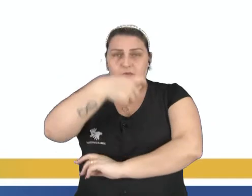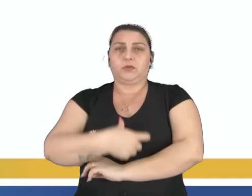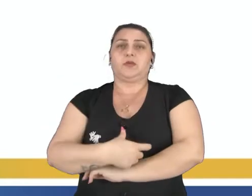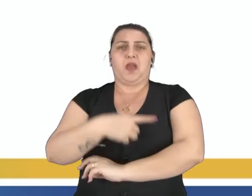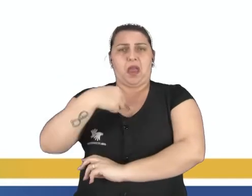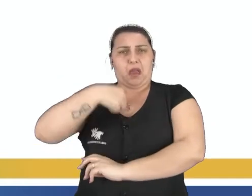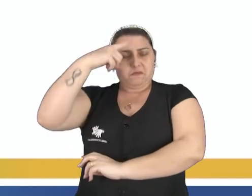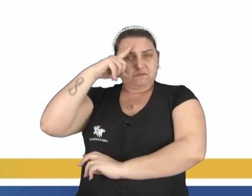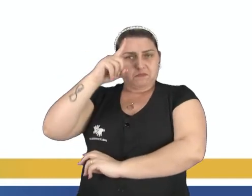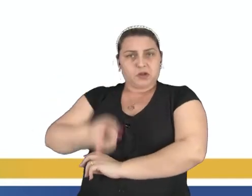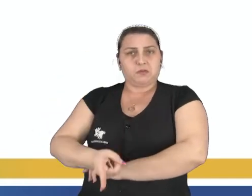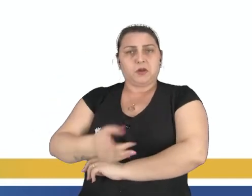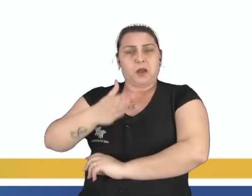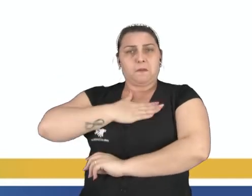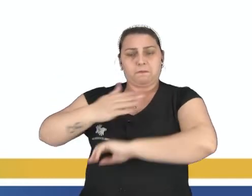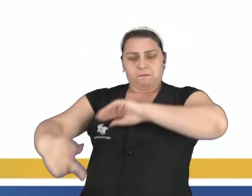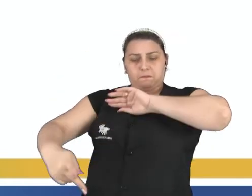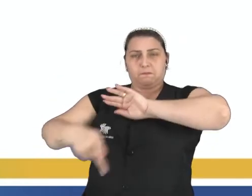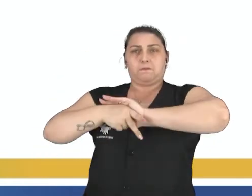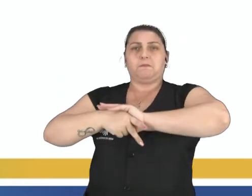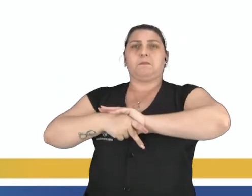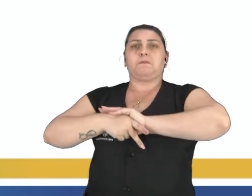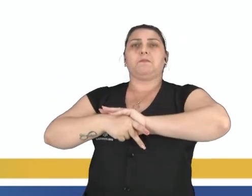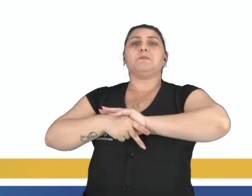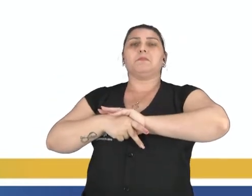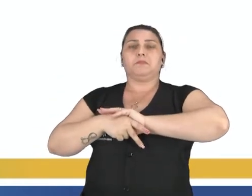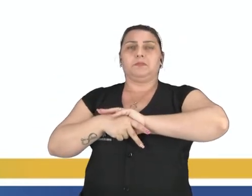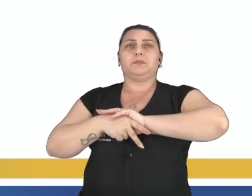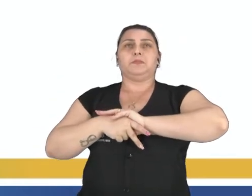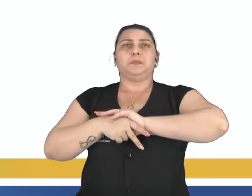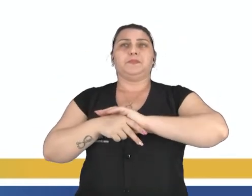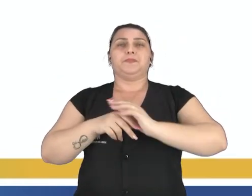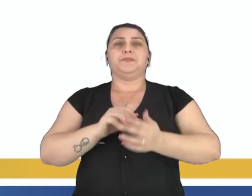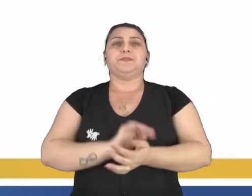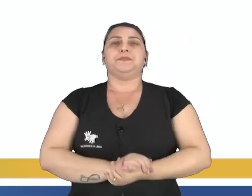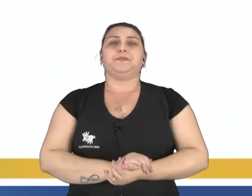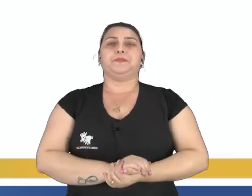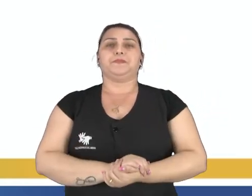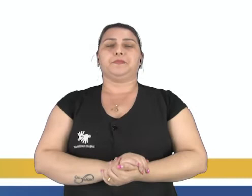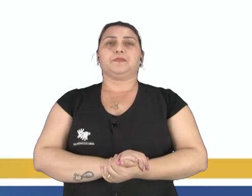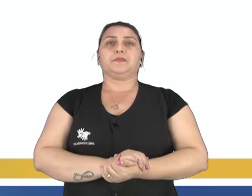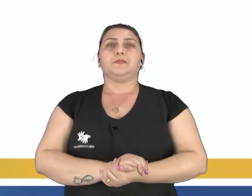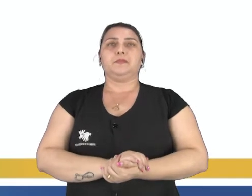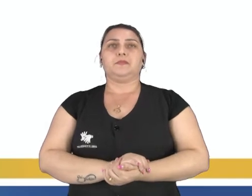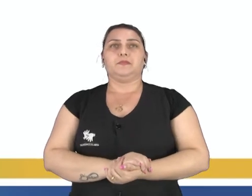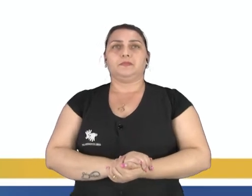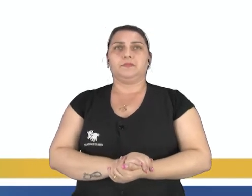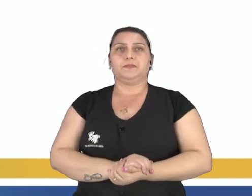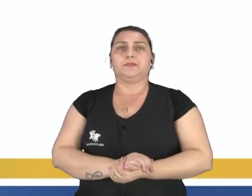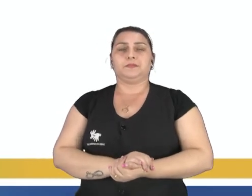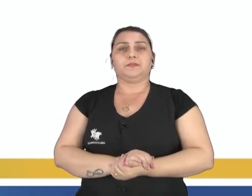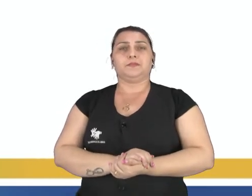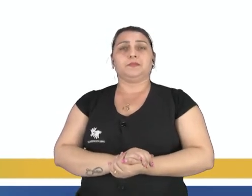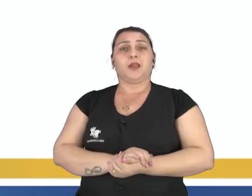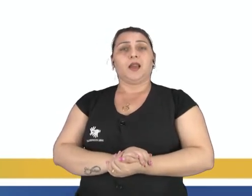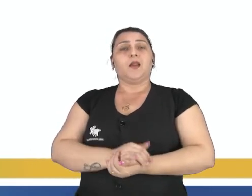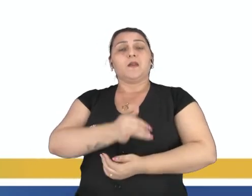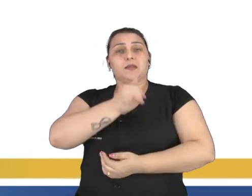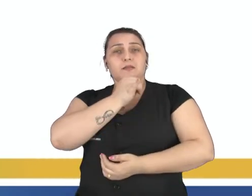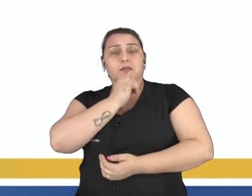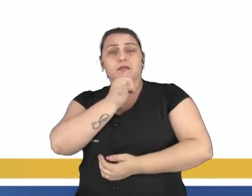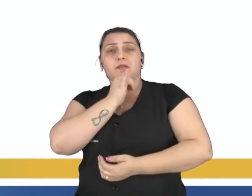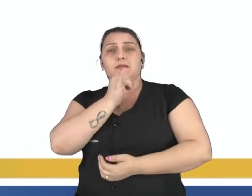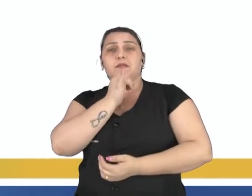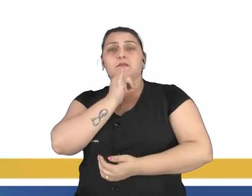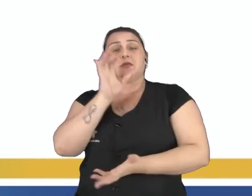que mando, isso aqui é meu, eu que governo, eu faço o que eu quiser, entendeu? Então, ele é o maior exemplo